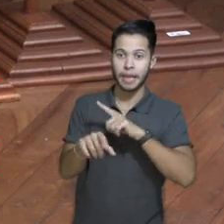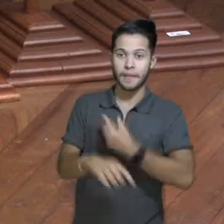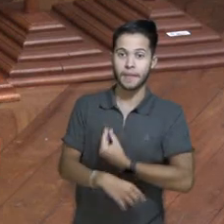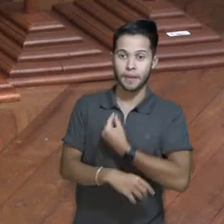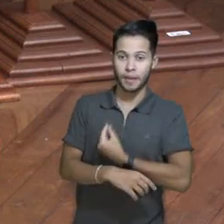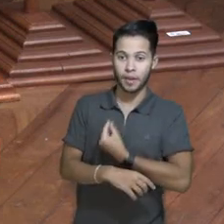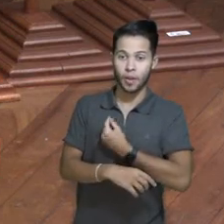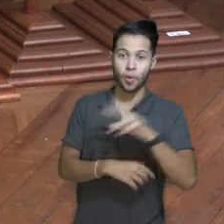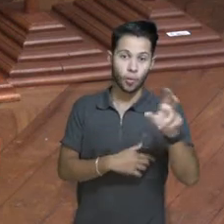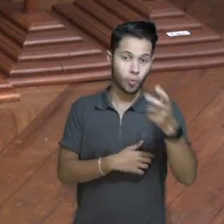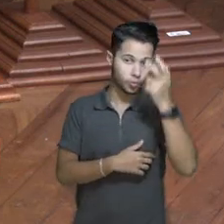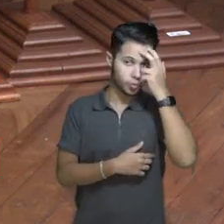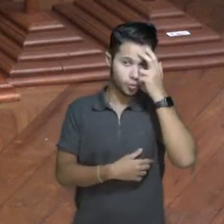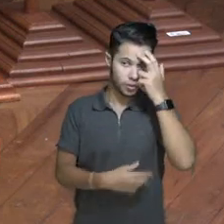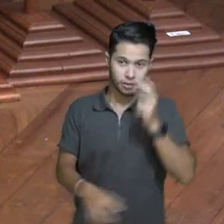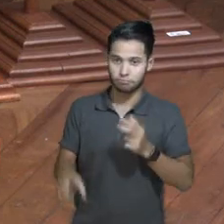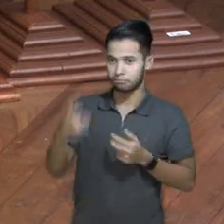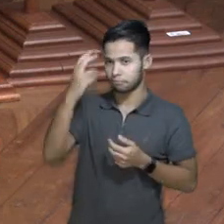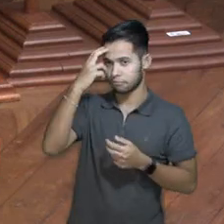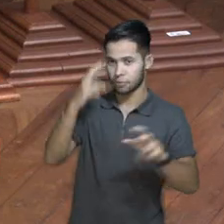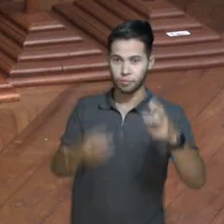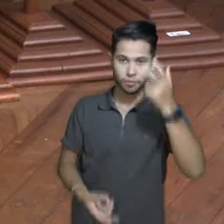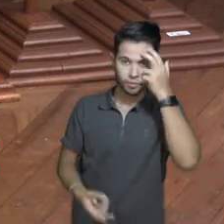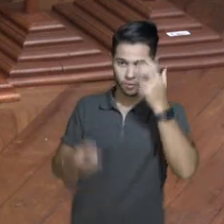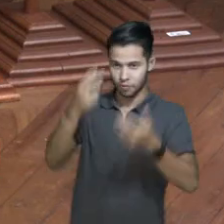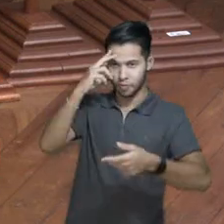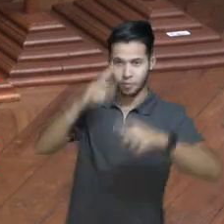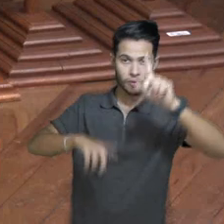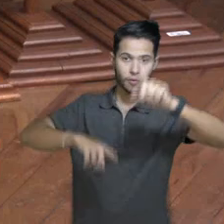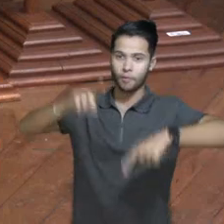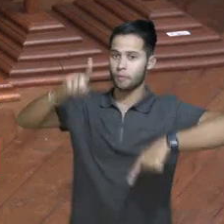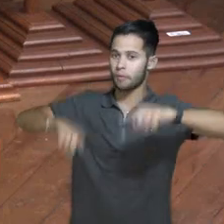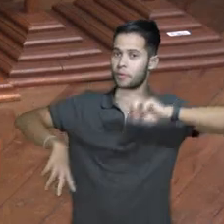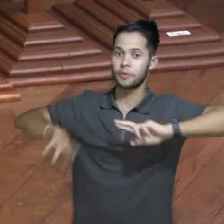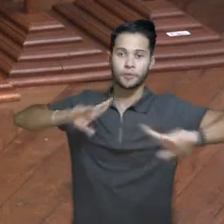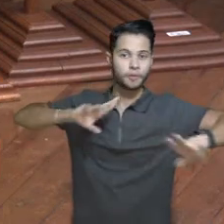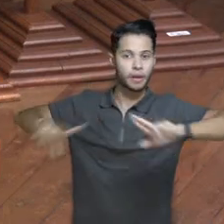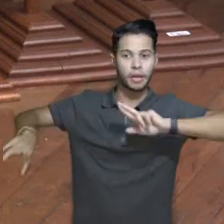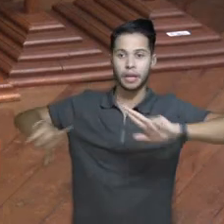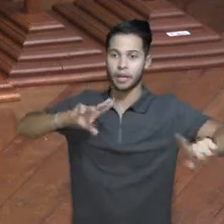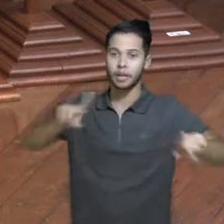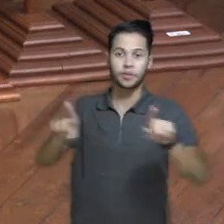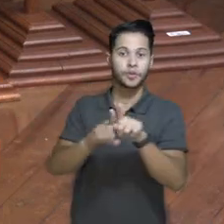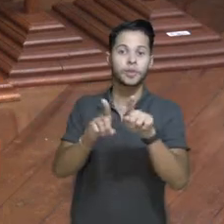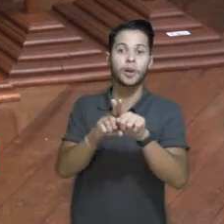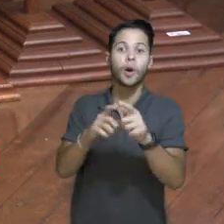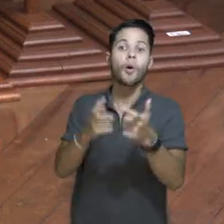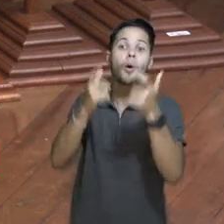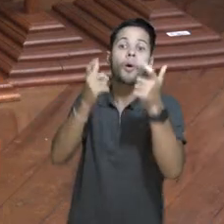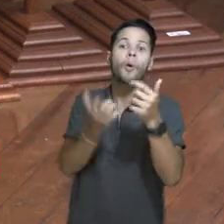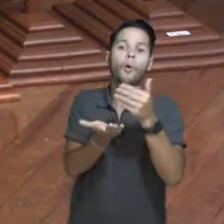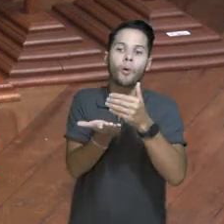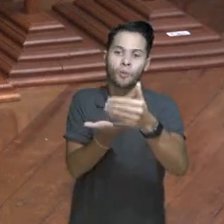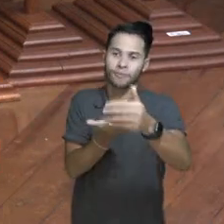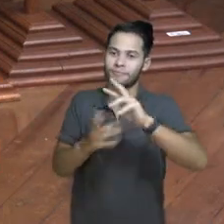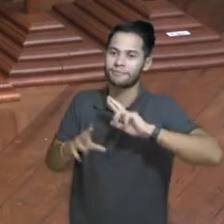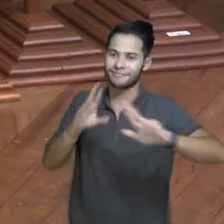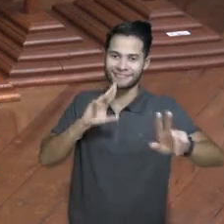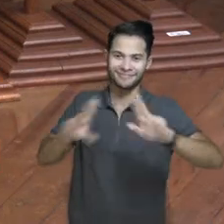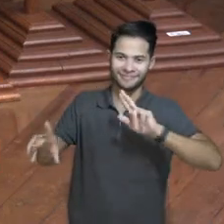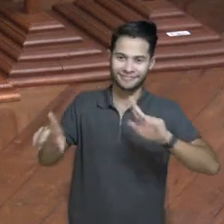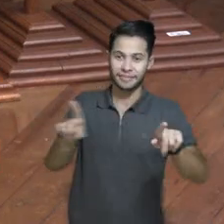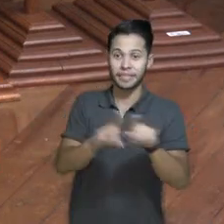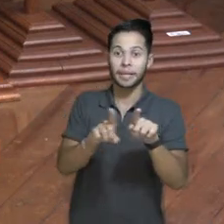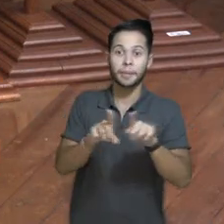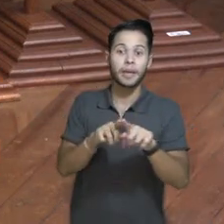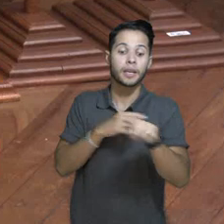multiculturalidade eh né A questão de culturas diferentes origens Diferentes né E aonde a Todas têm